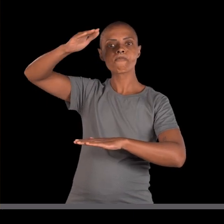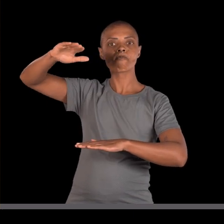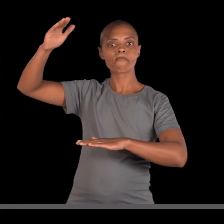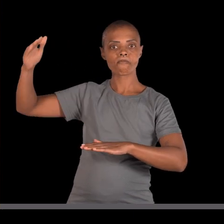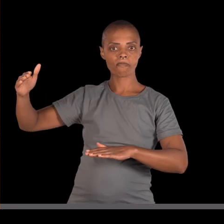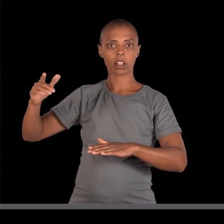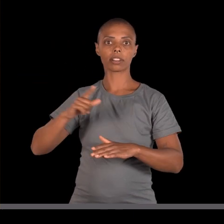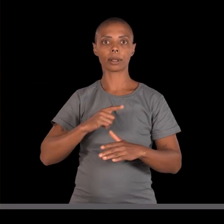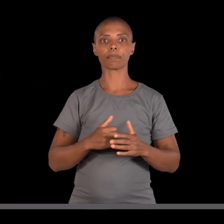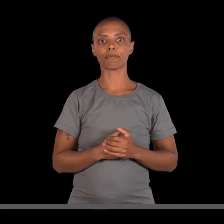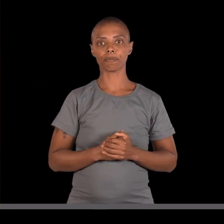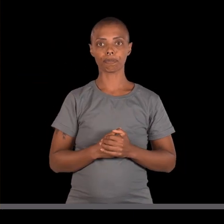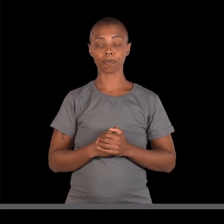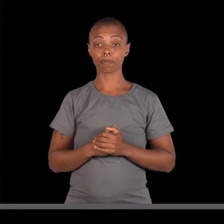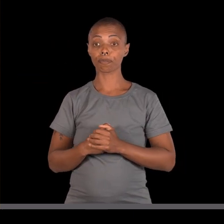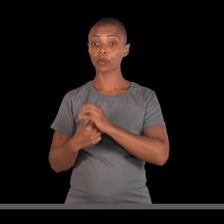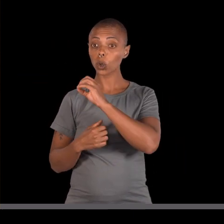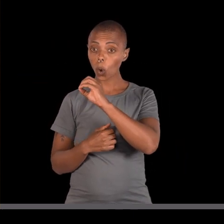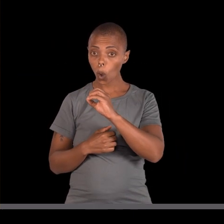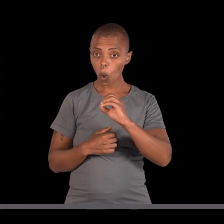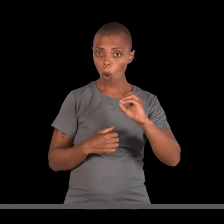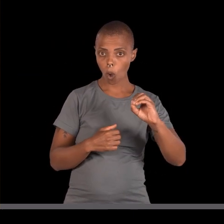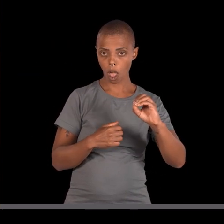as montanhas rochosas.